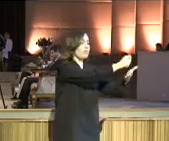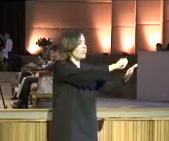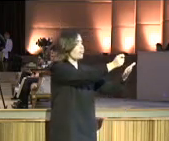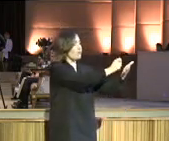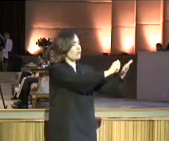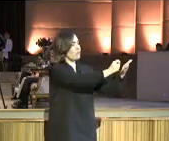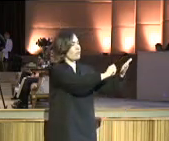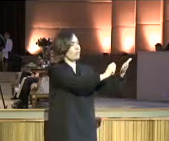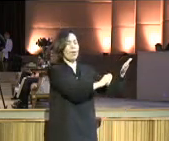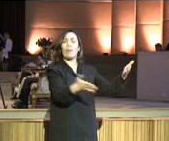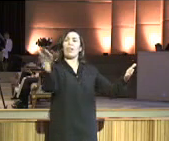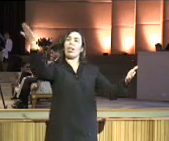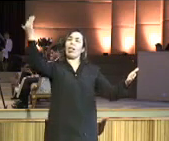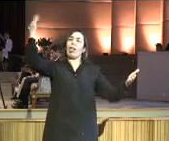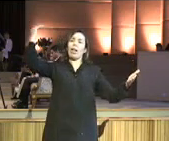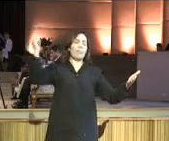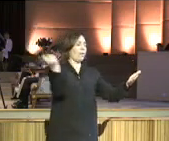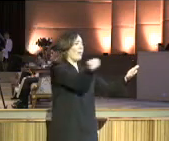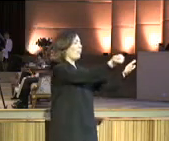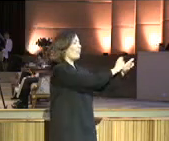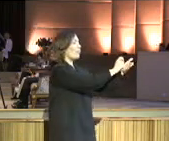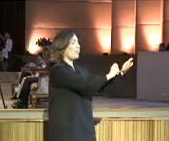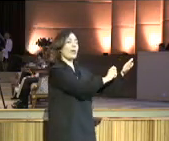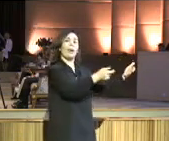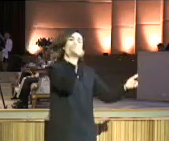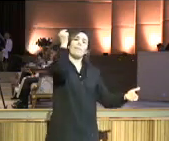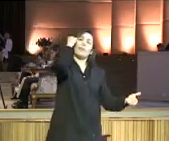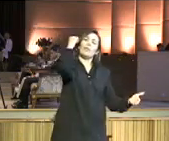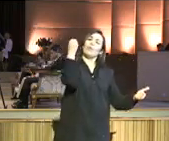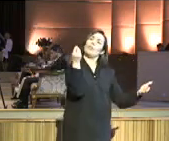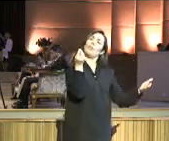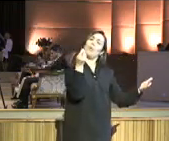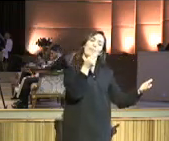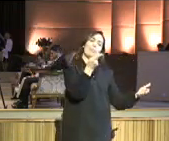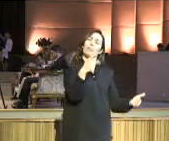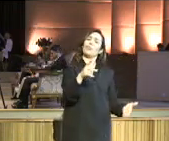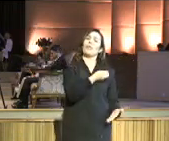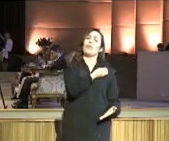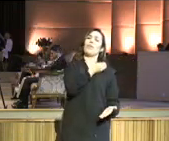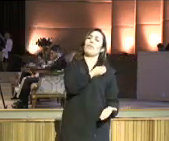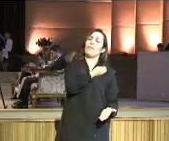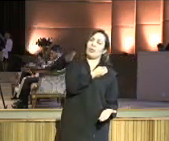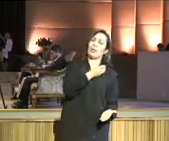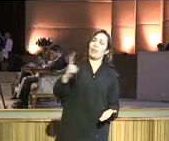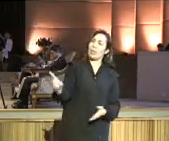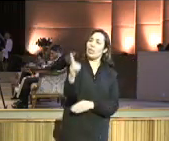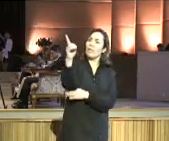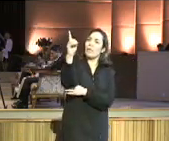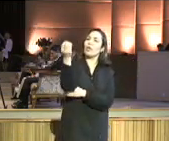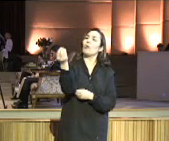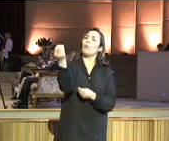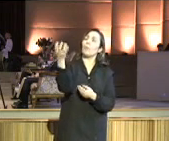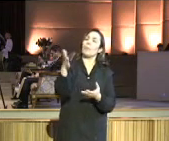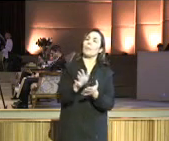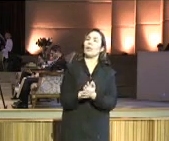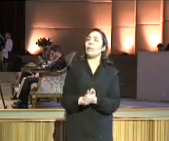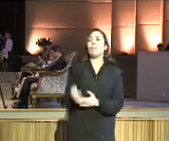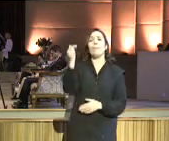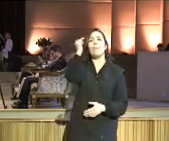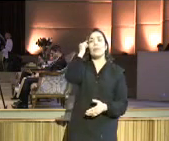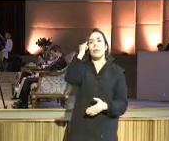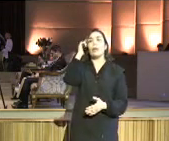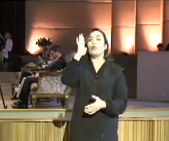que Deus tivesse perdoado o pecado de Davi, cada uma das profecias